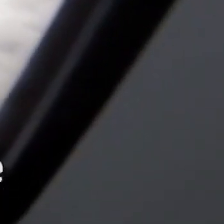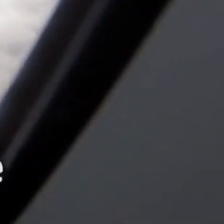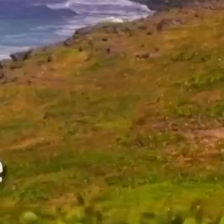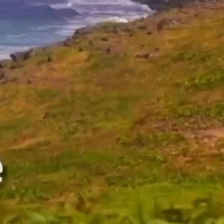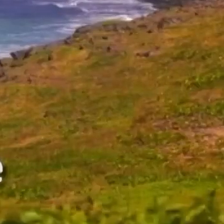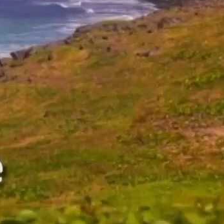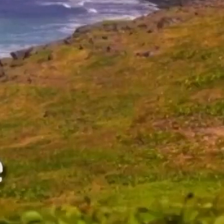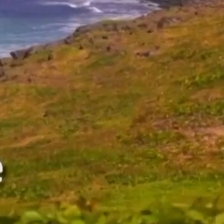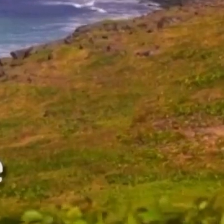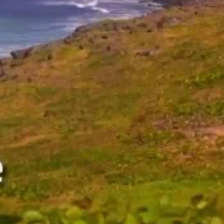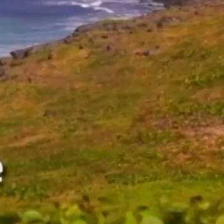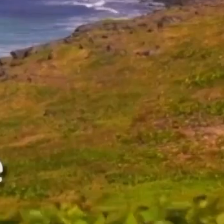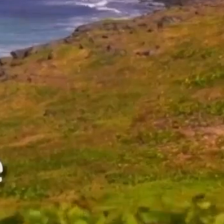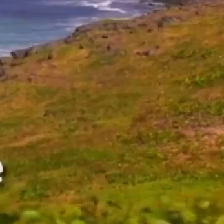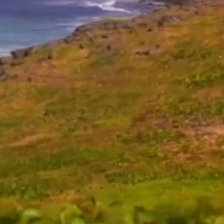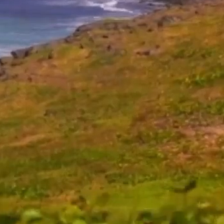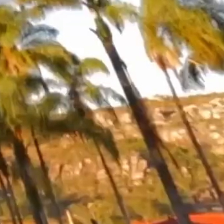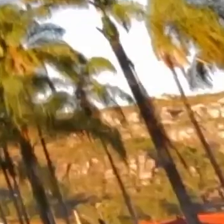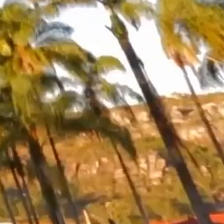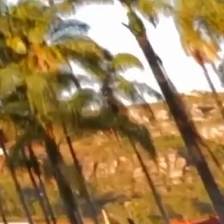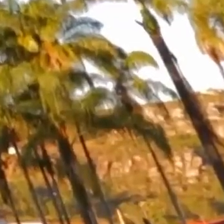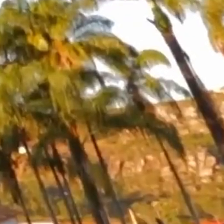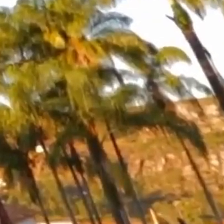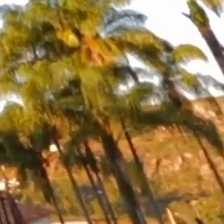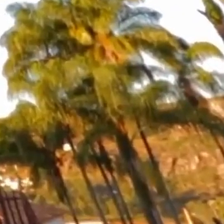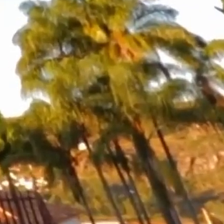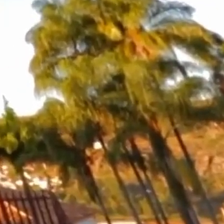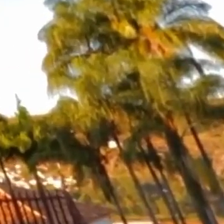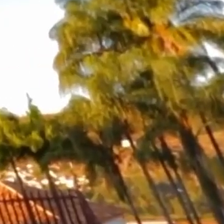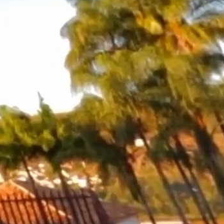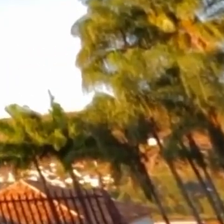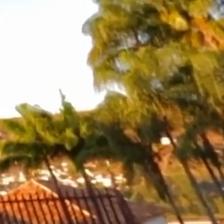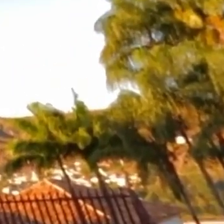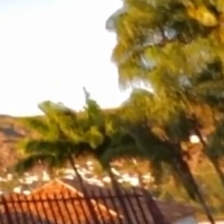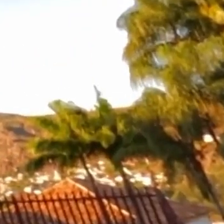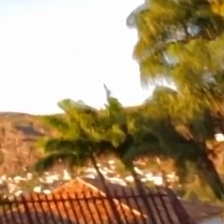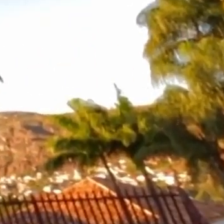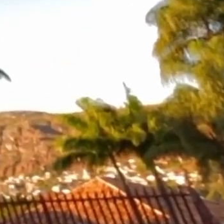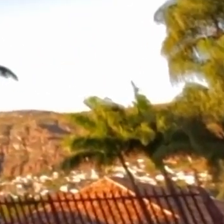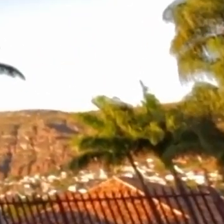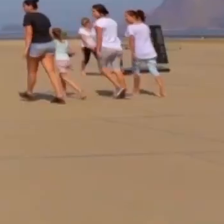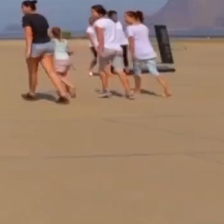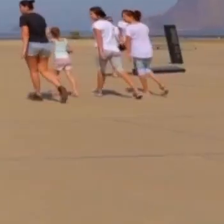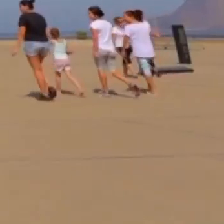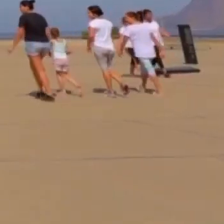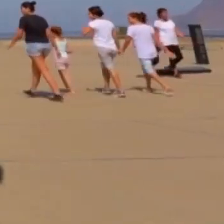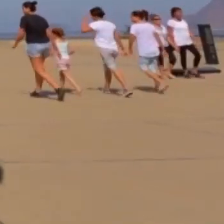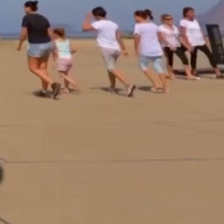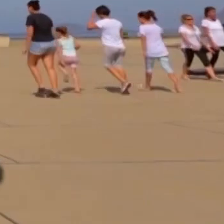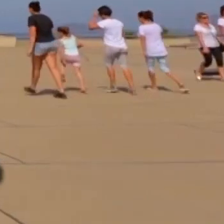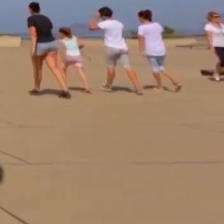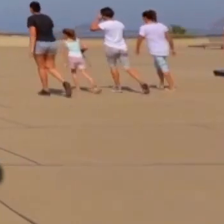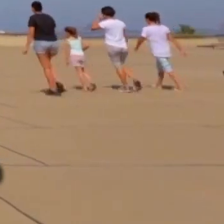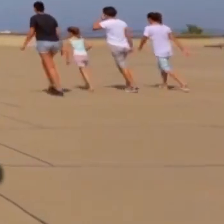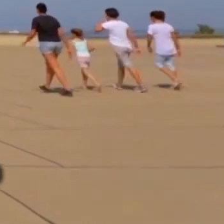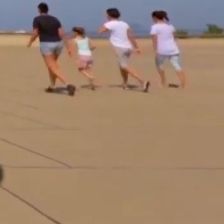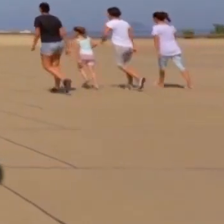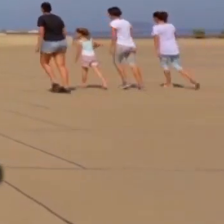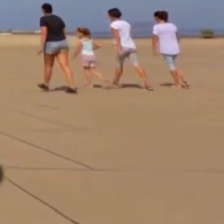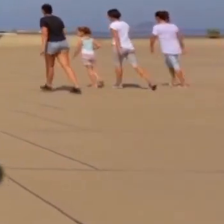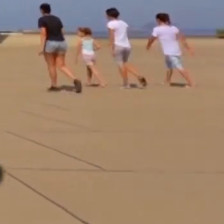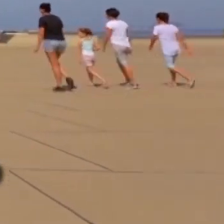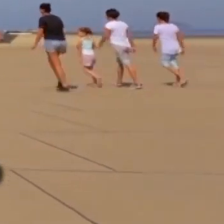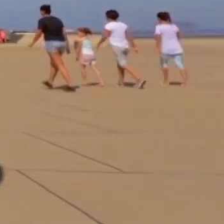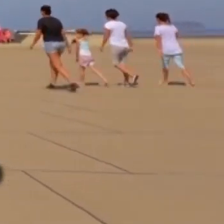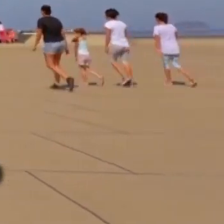cruzeiro resplandece, gigante pela própria natureza, és velha, és forte,